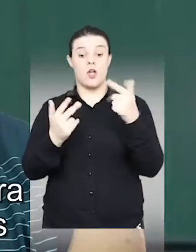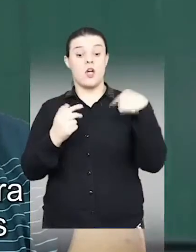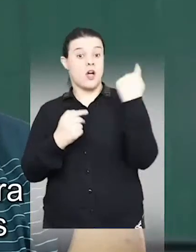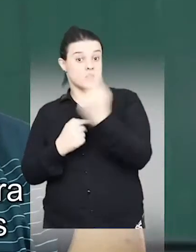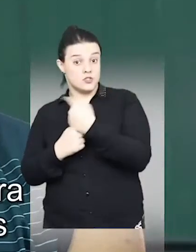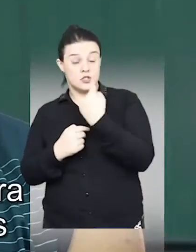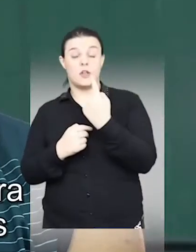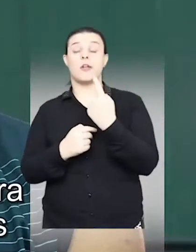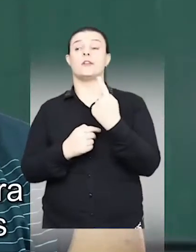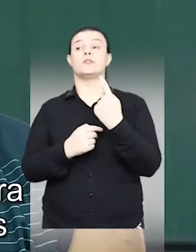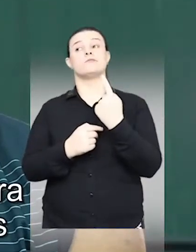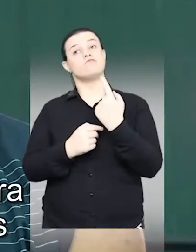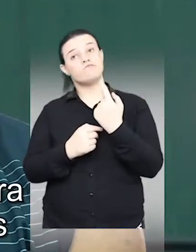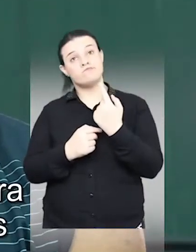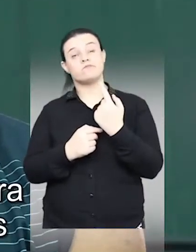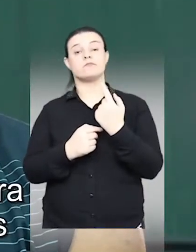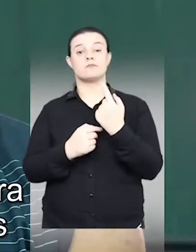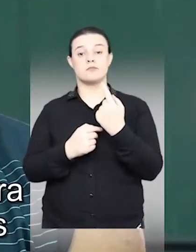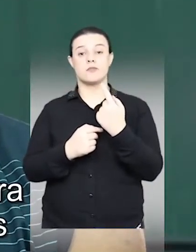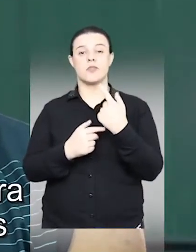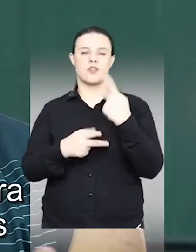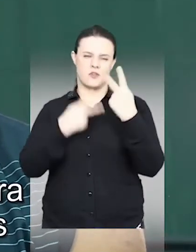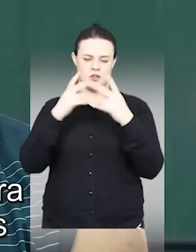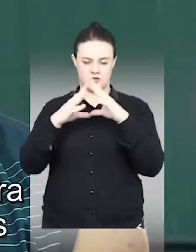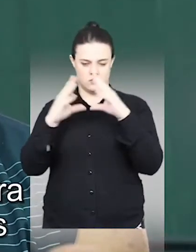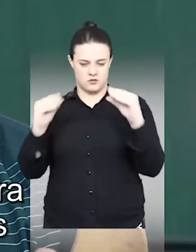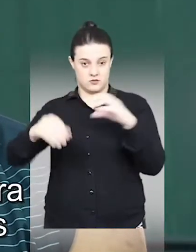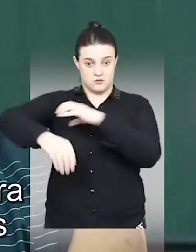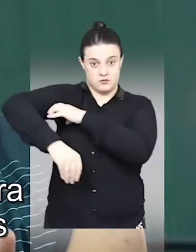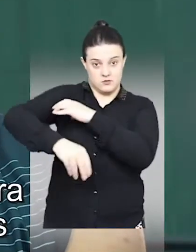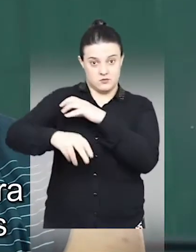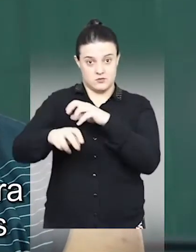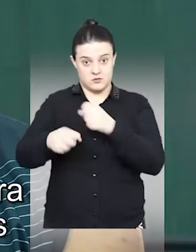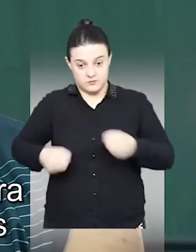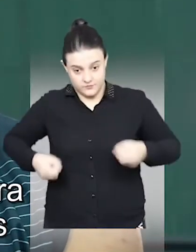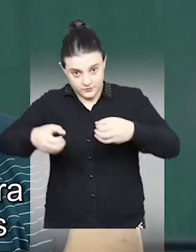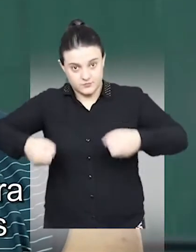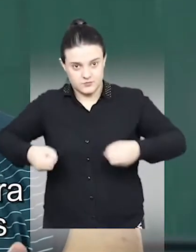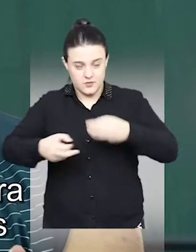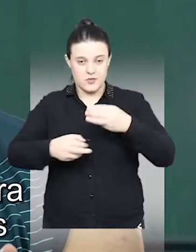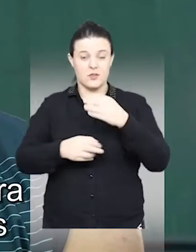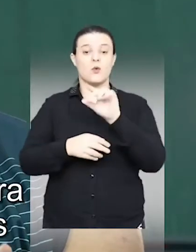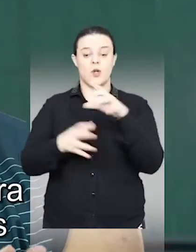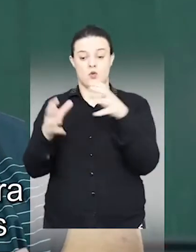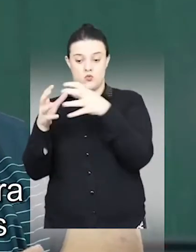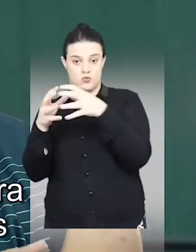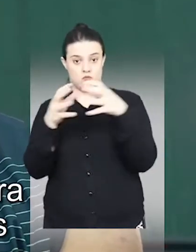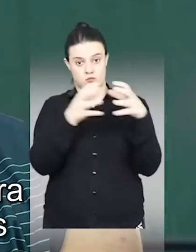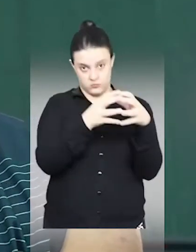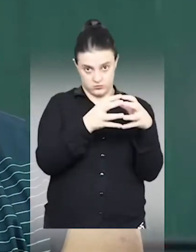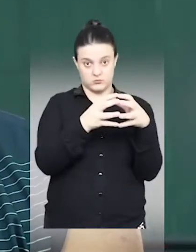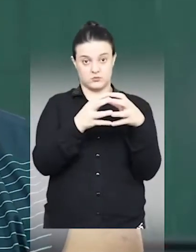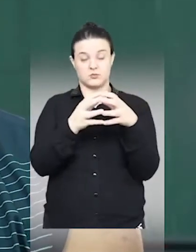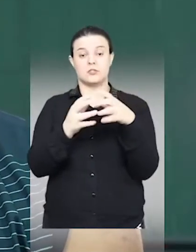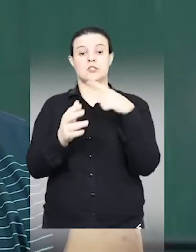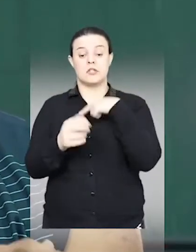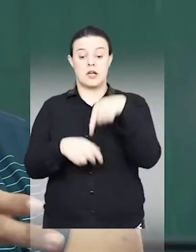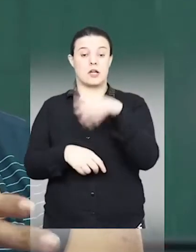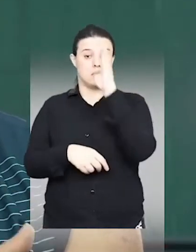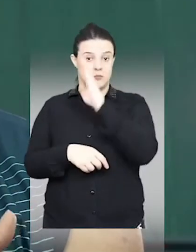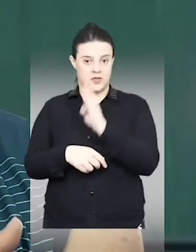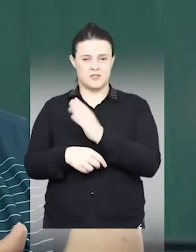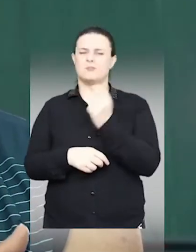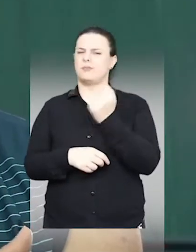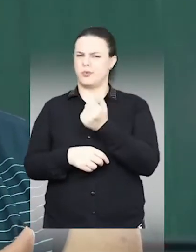A gente ainda, falando do rugby em cadeira de rodas especificamente, os times José e Gino.